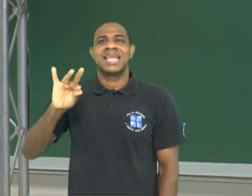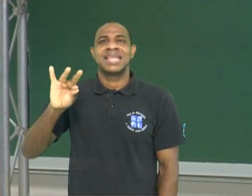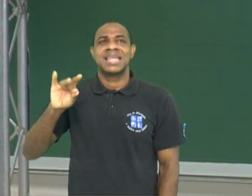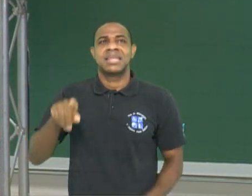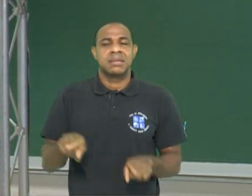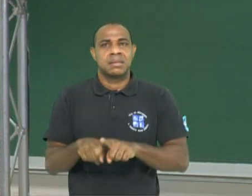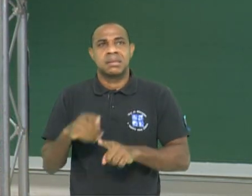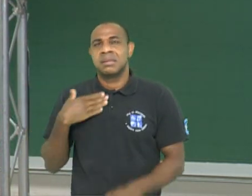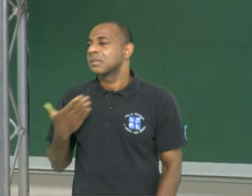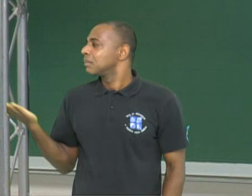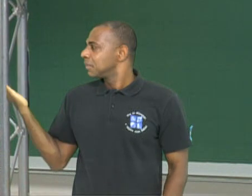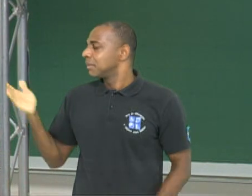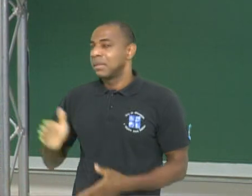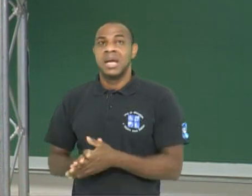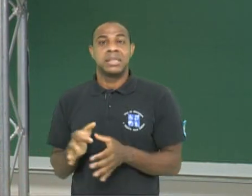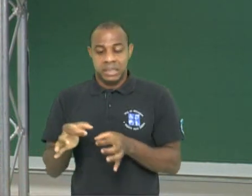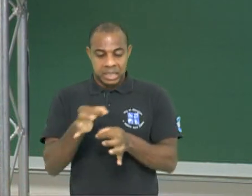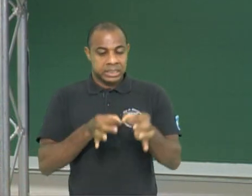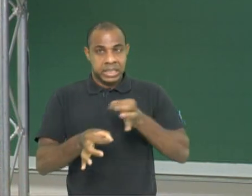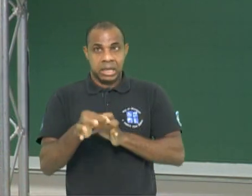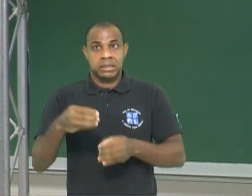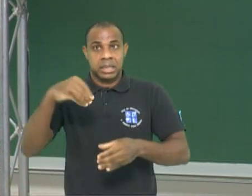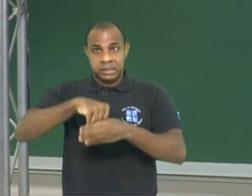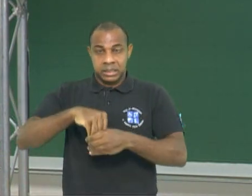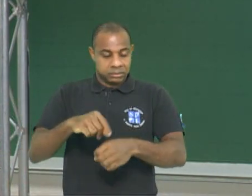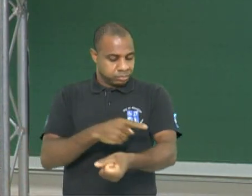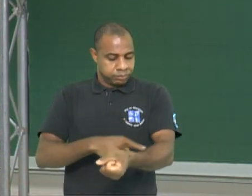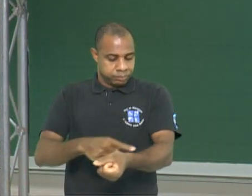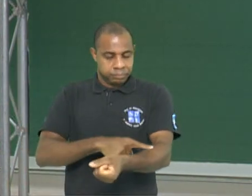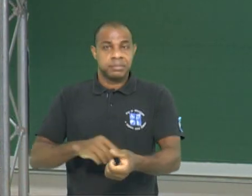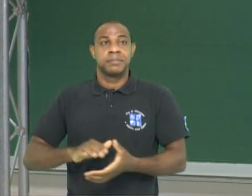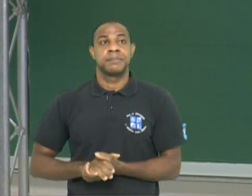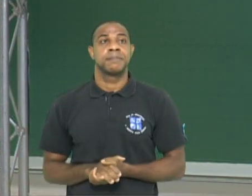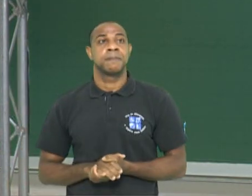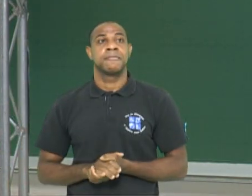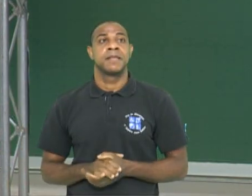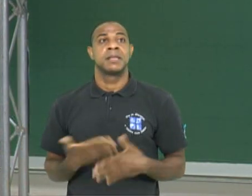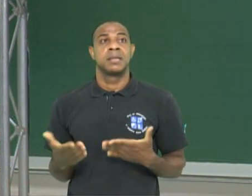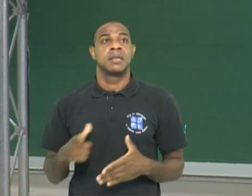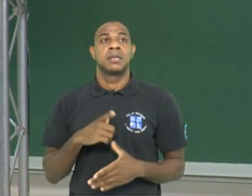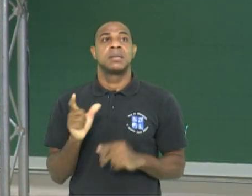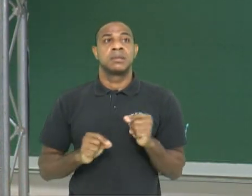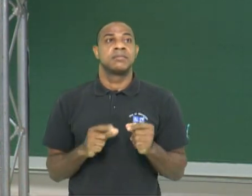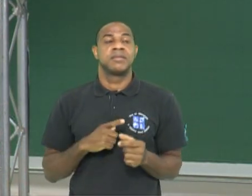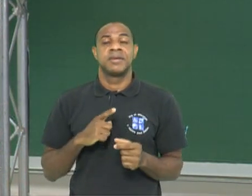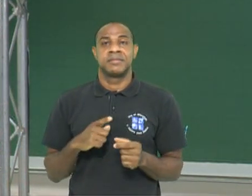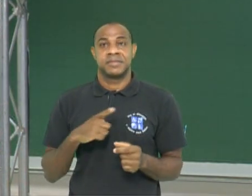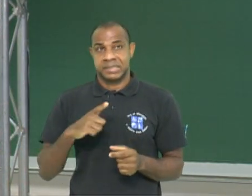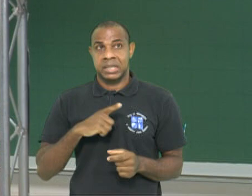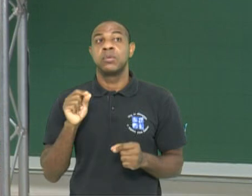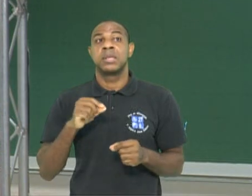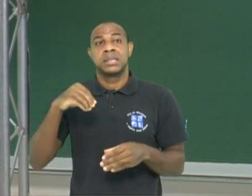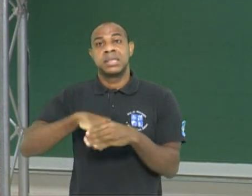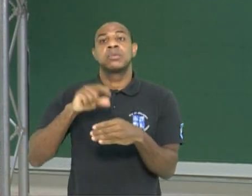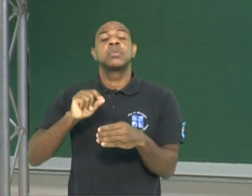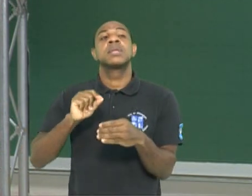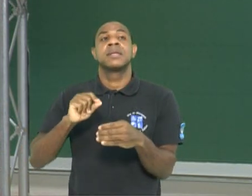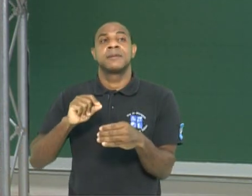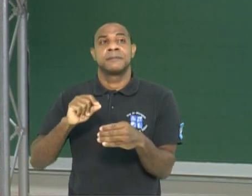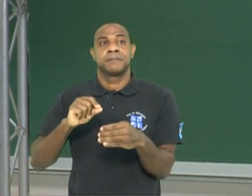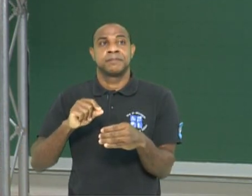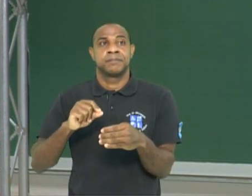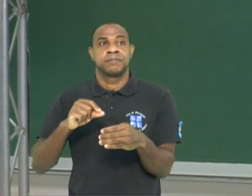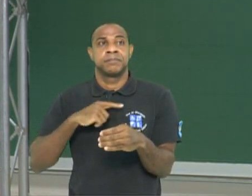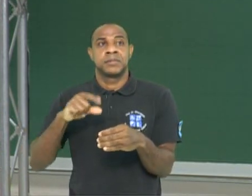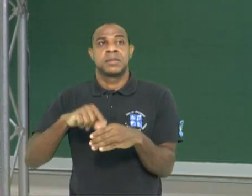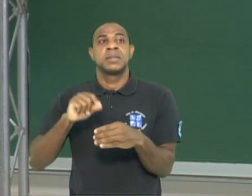células estão dispersas ali. É um tecido conjuntivo também, tá, gente? Ela vai ser composta, né? Ou seja,